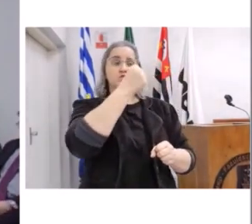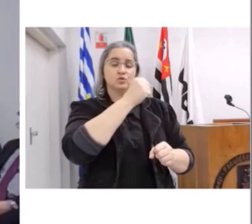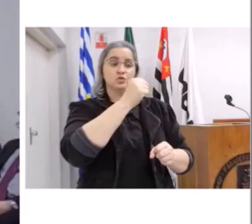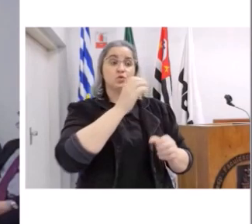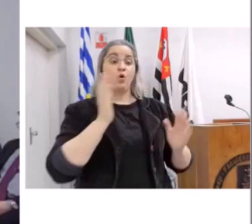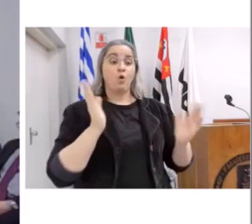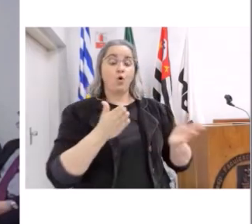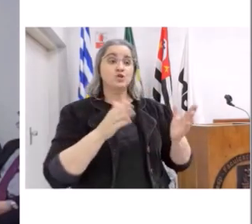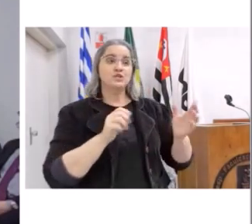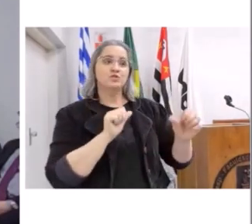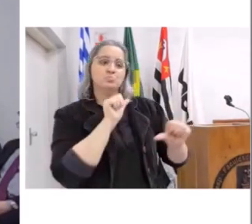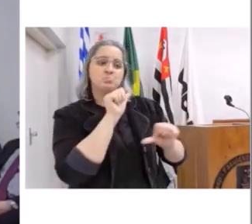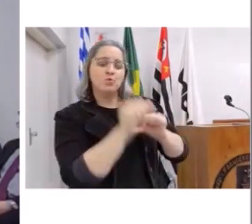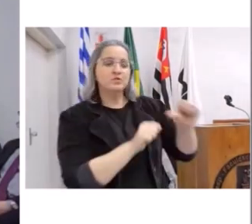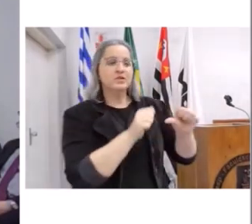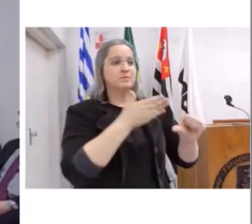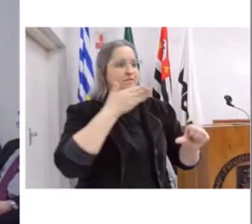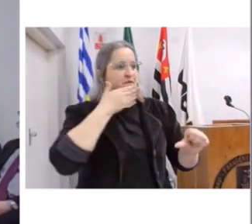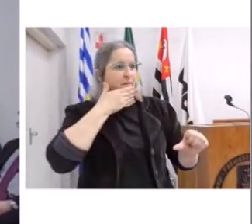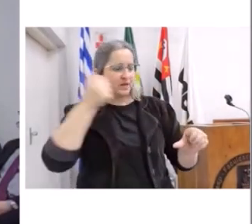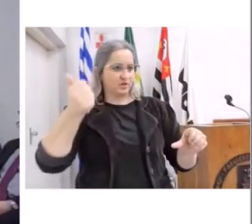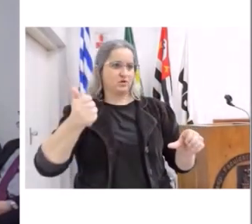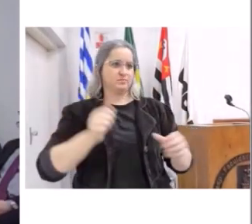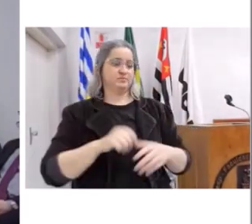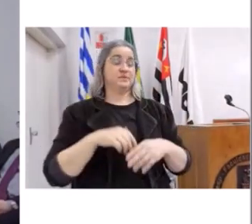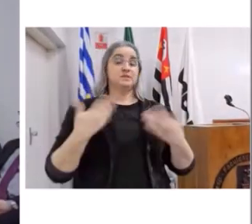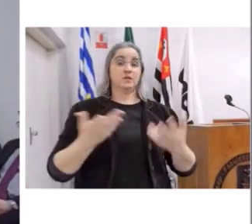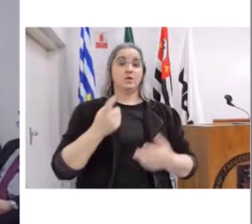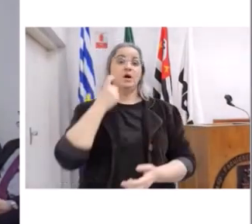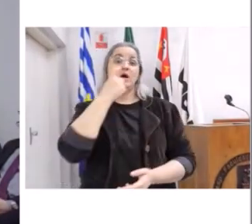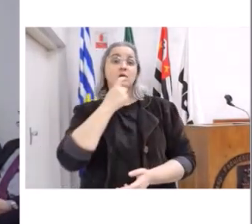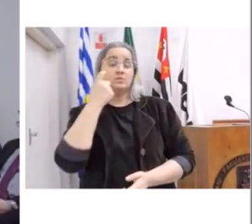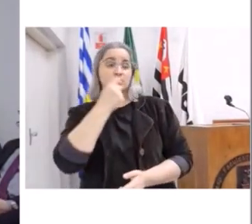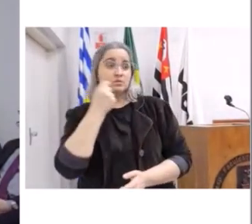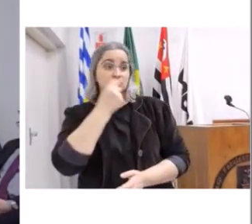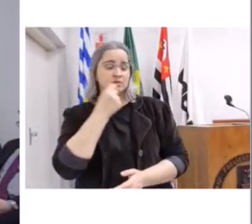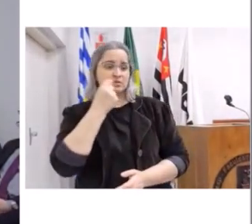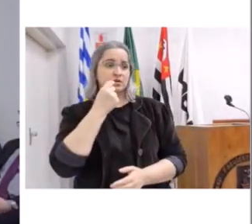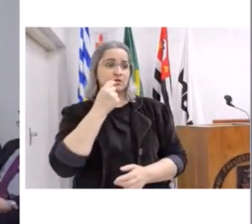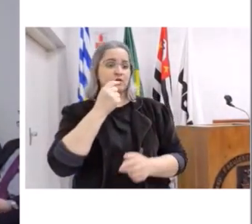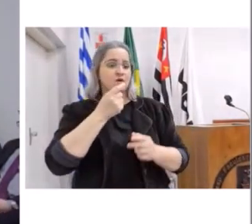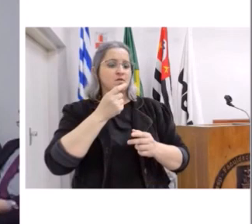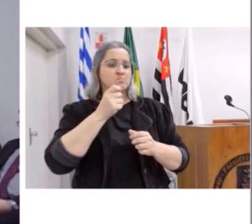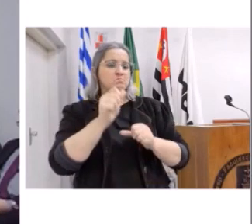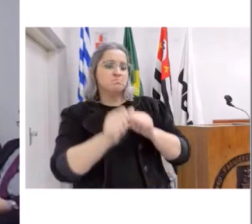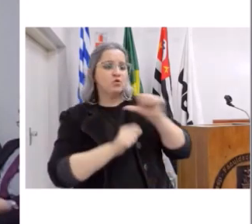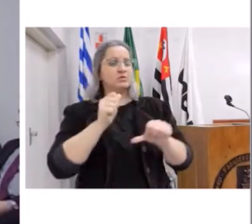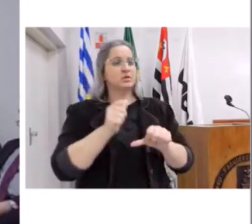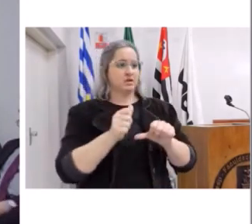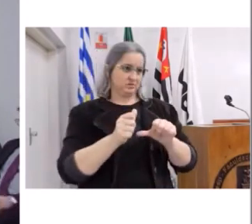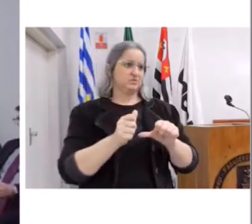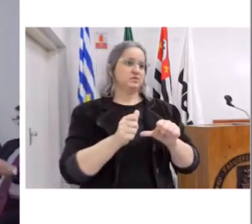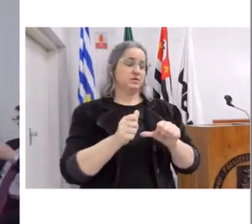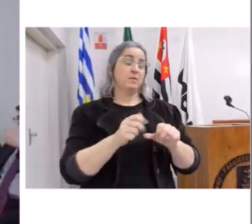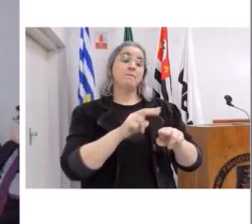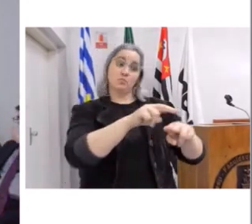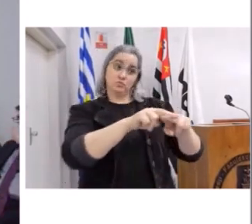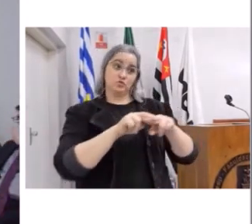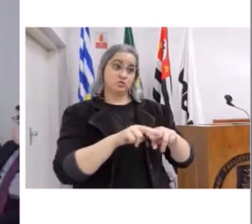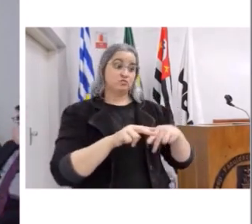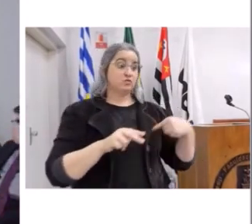relação à proposta. A odontologia, gente, ela foi amplificada. Por isso que nós, nos